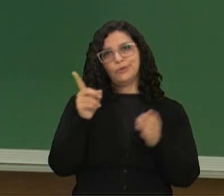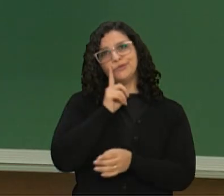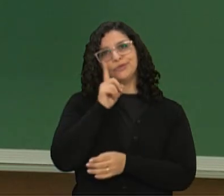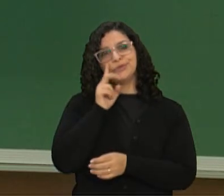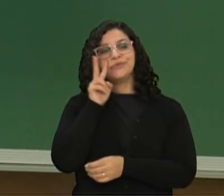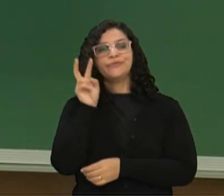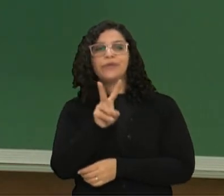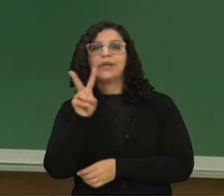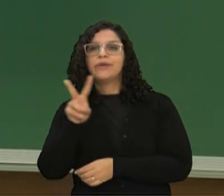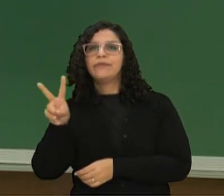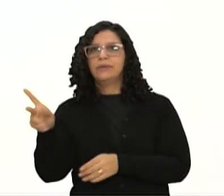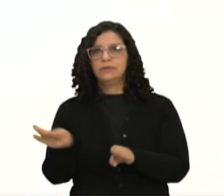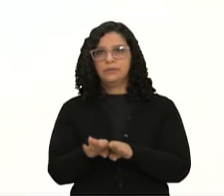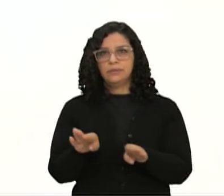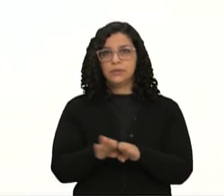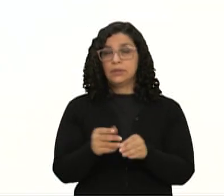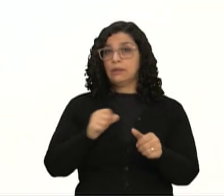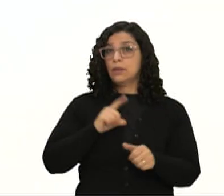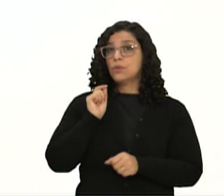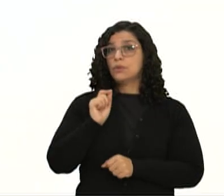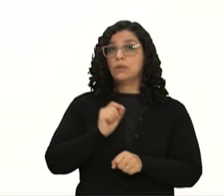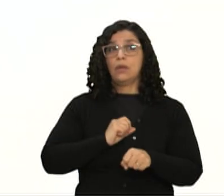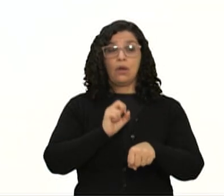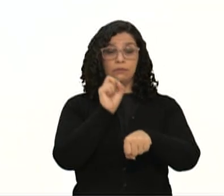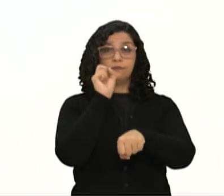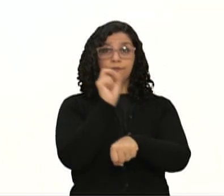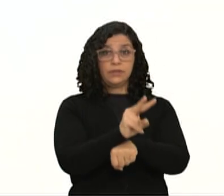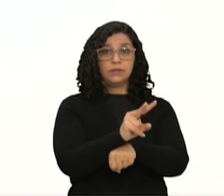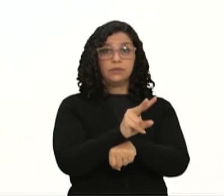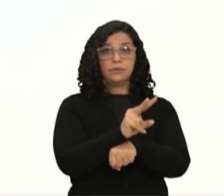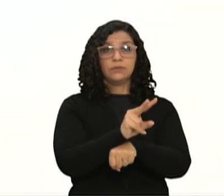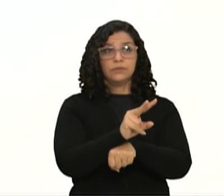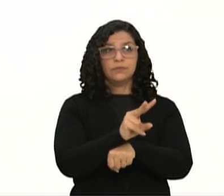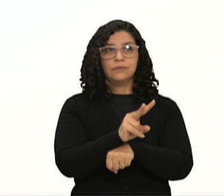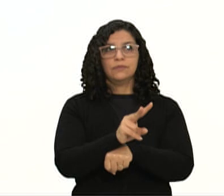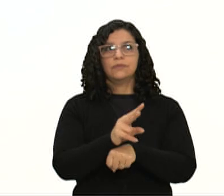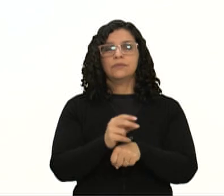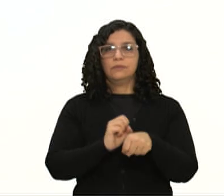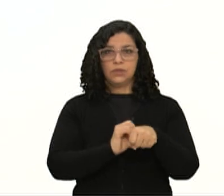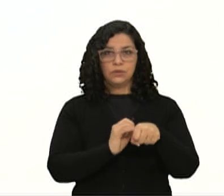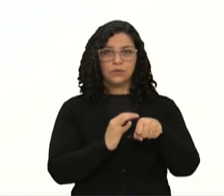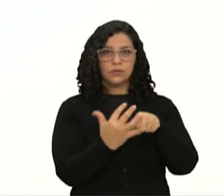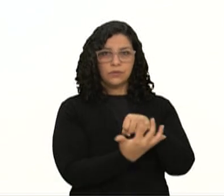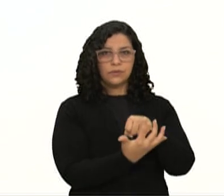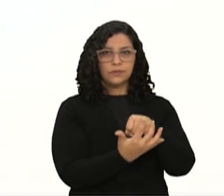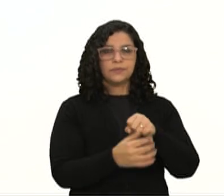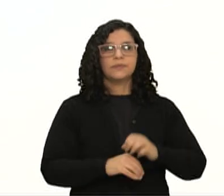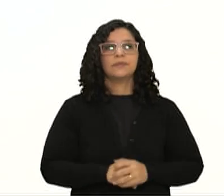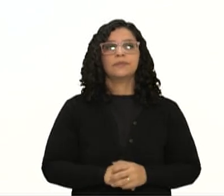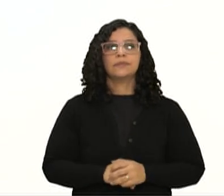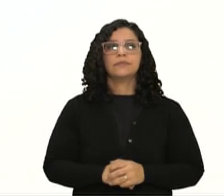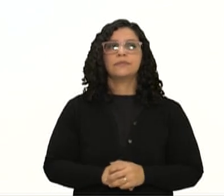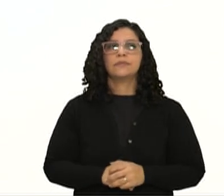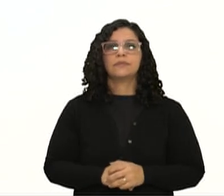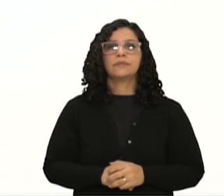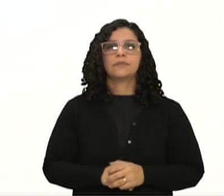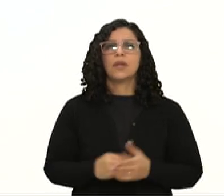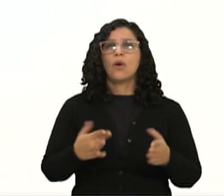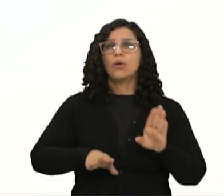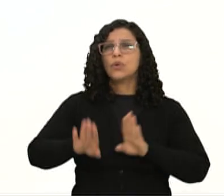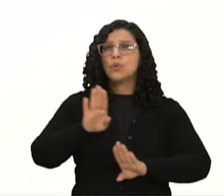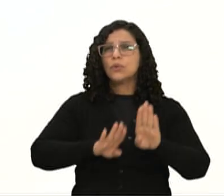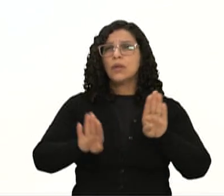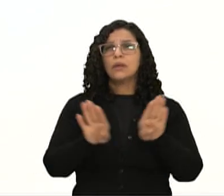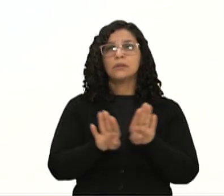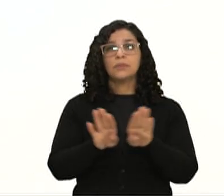dia, né? Nós temos então o vírus, que é o coronavirus. É, cuidado para